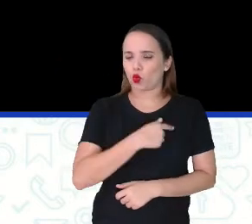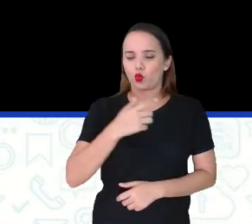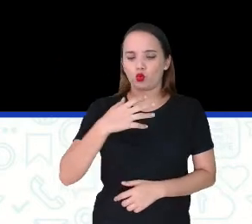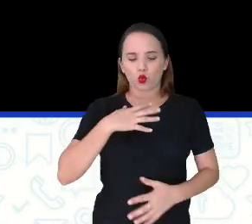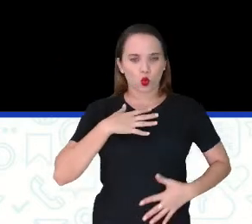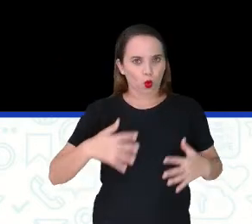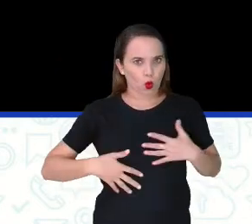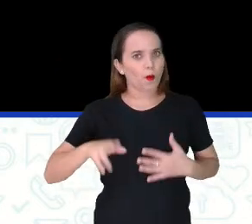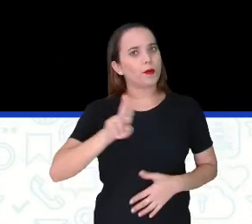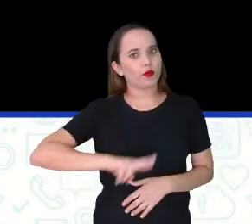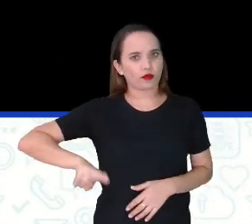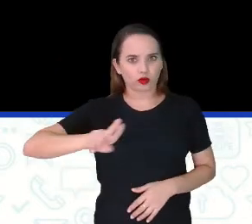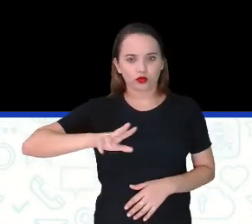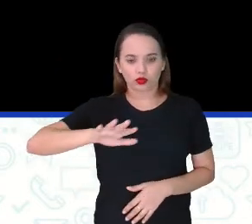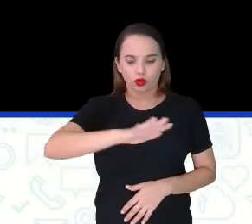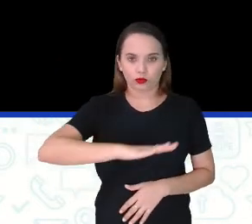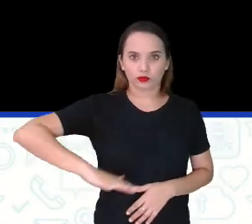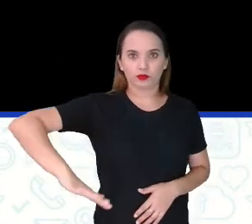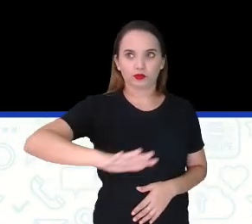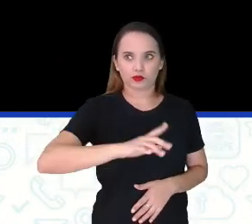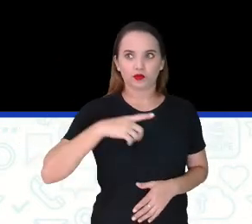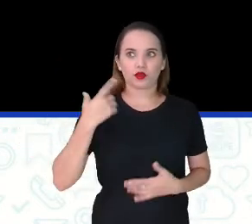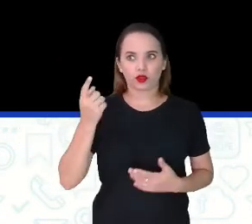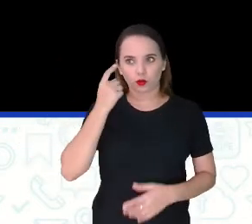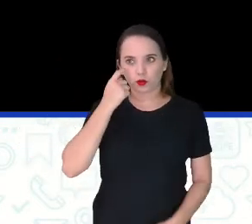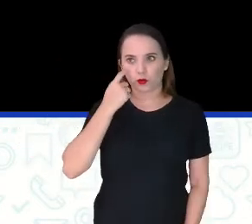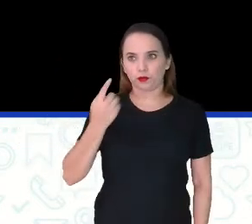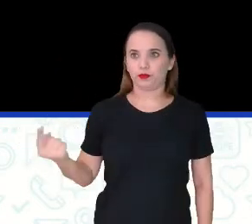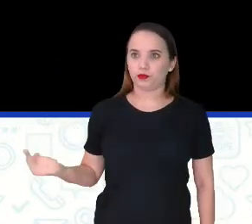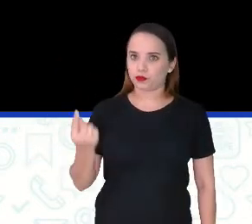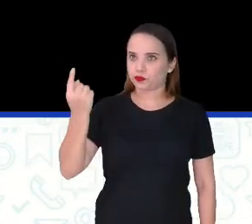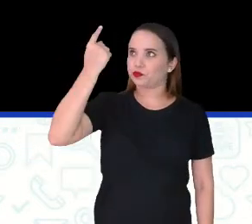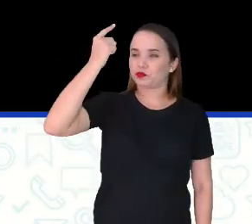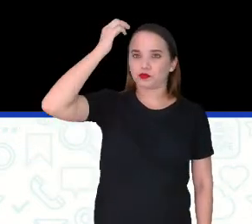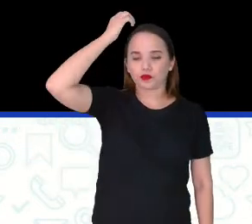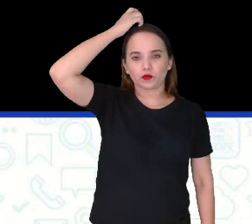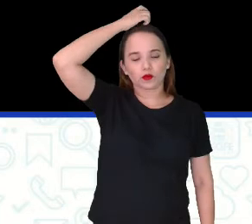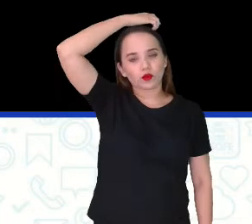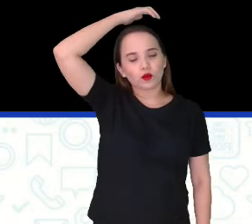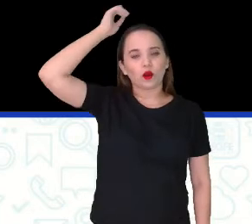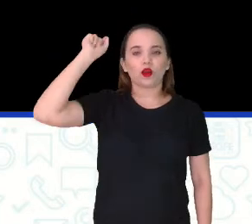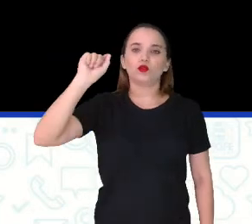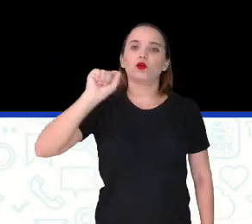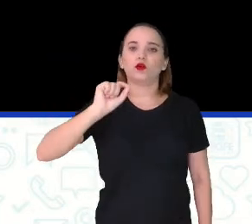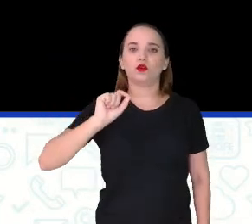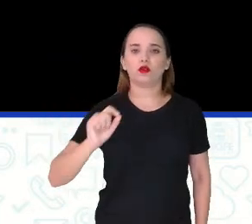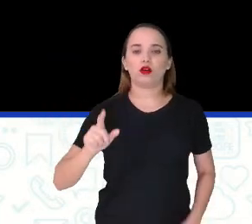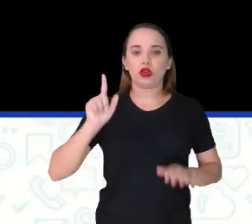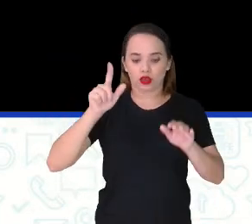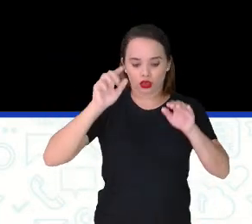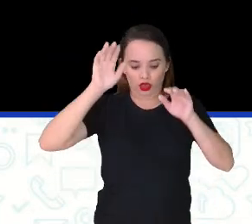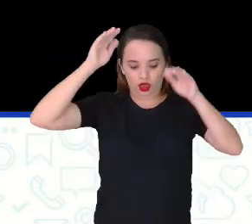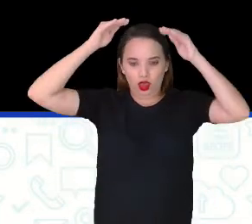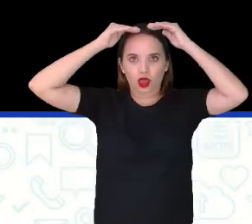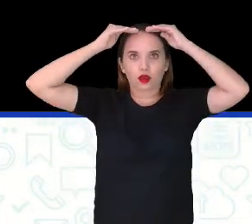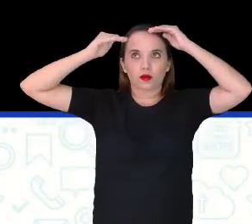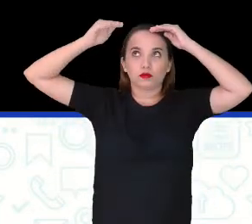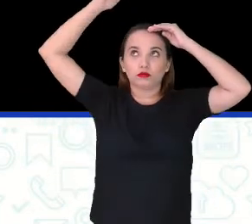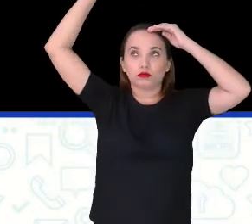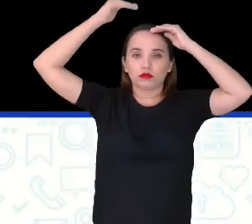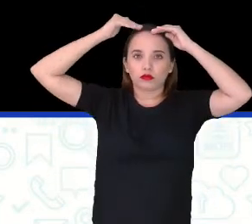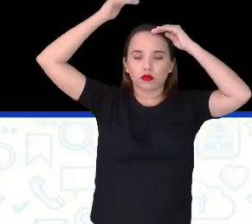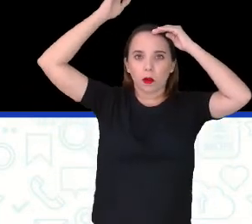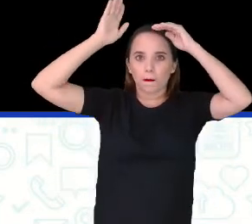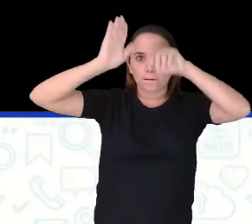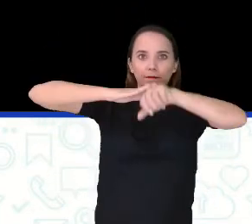os espaços. E aí a gente considera alto todos aqueles movimentos que a gente executa acima da cabeça,